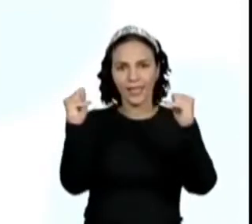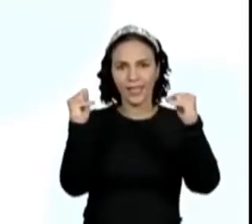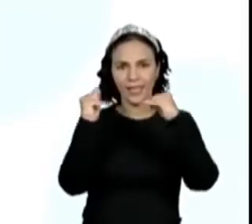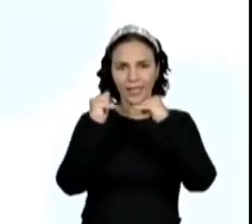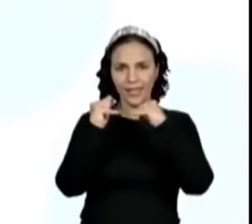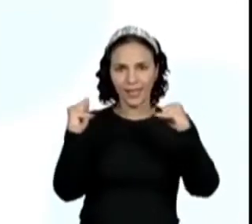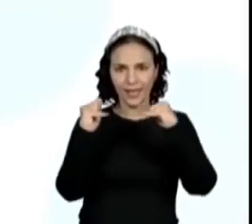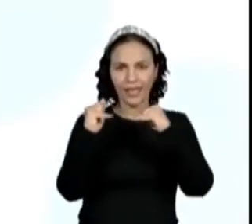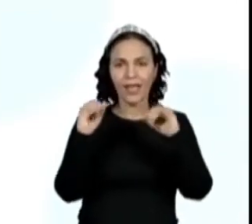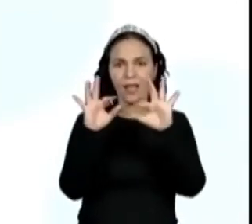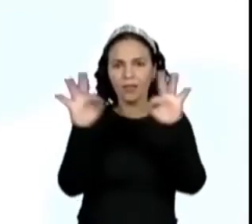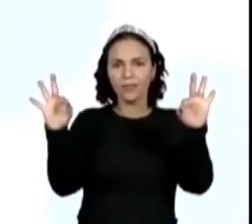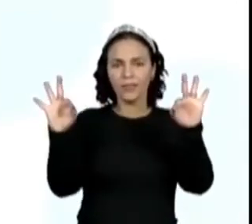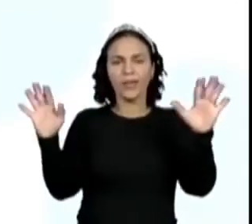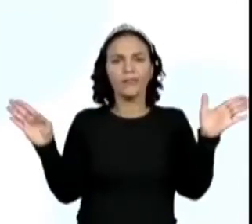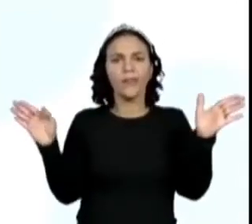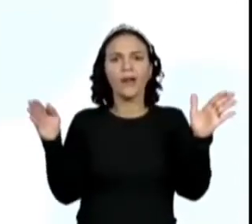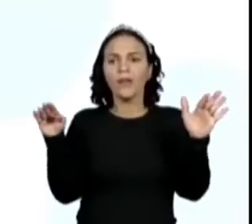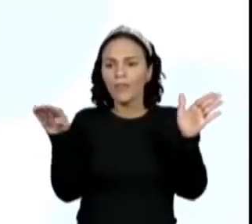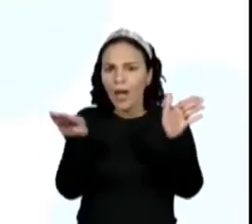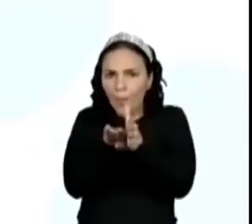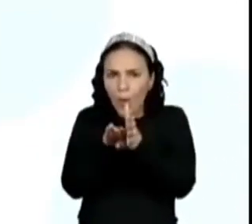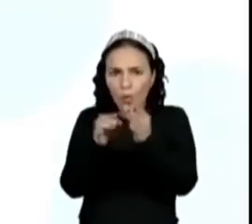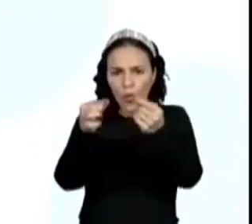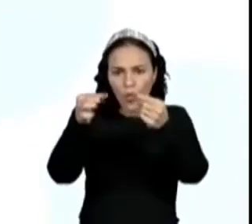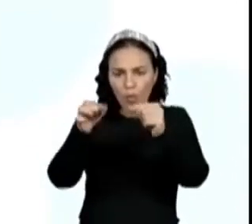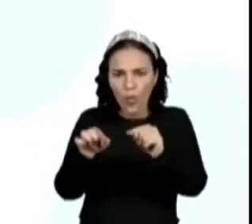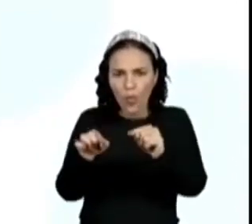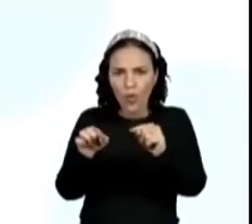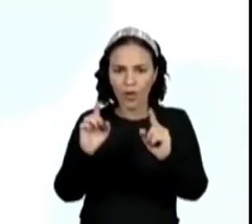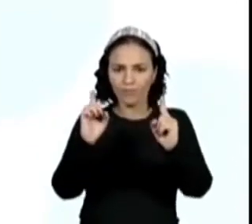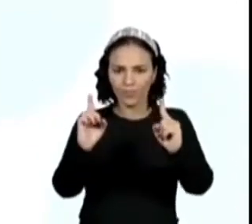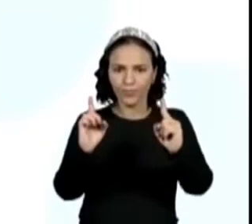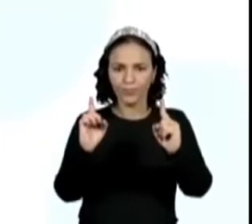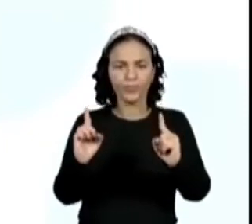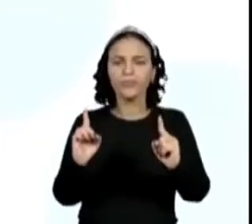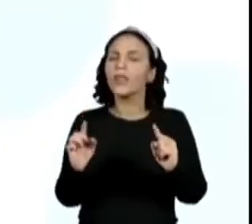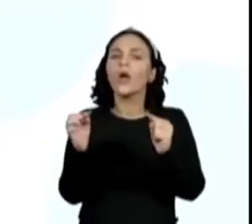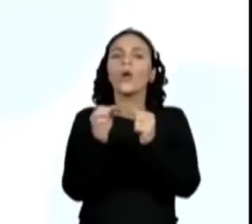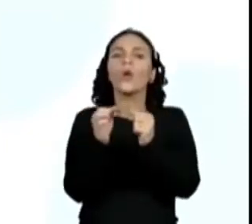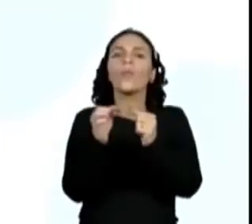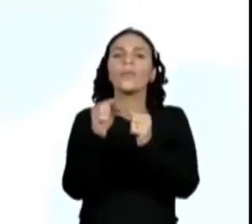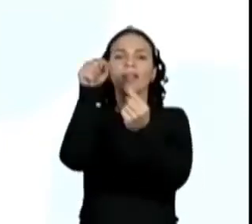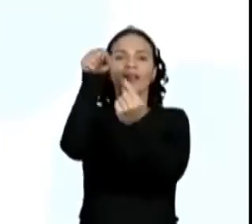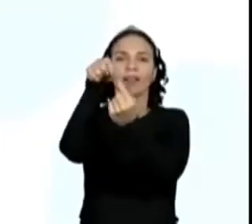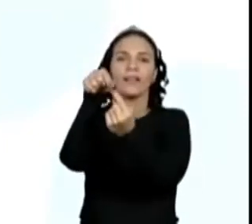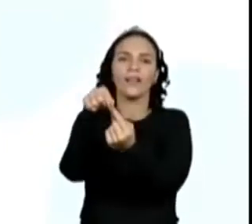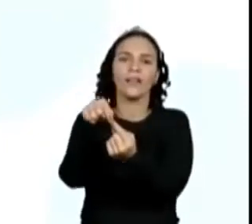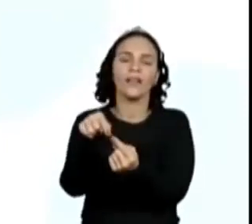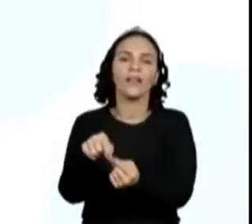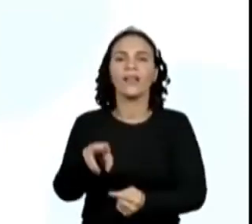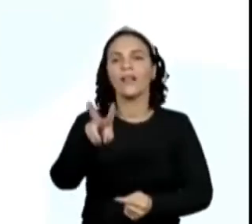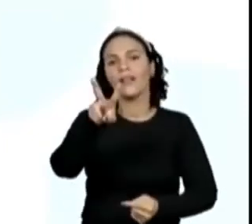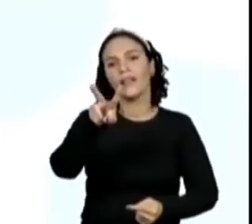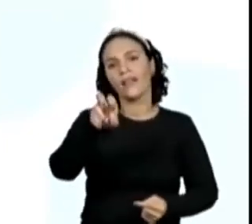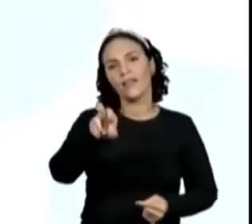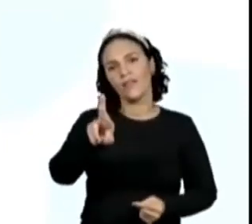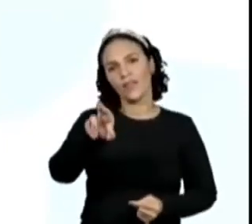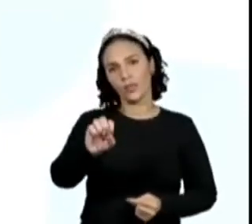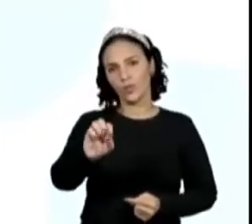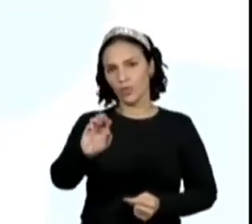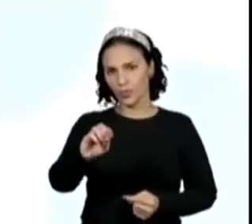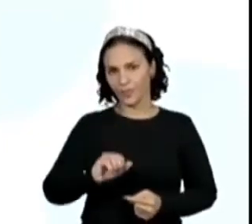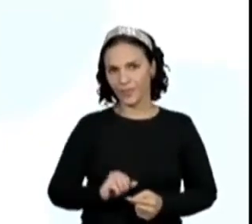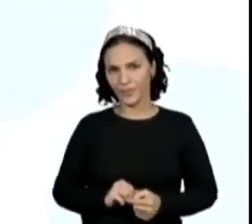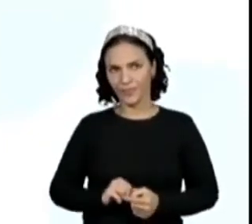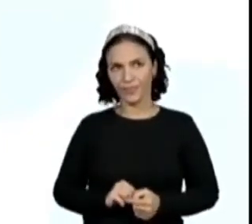final da linha, eu termino conforme eu vou recitando. E isso tem a ver com os versos, com o cuidado, ó, por